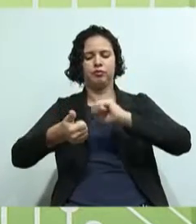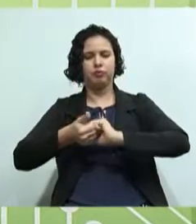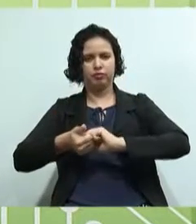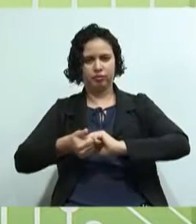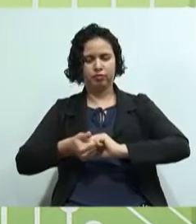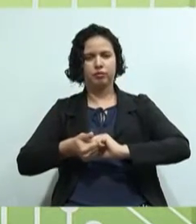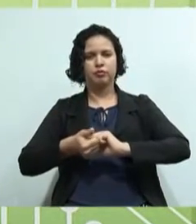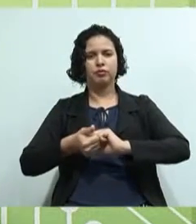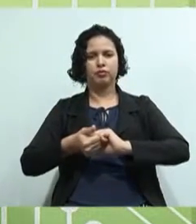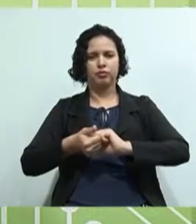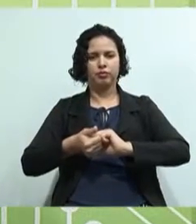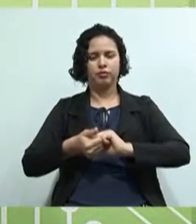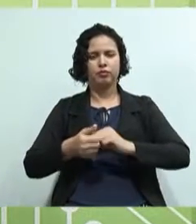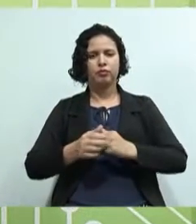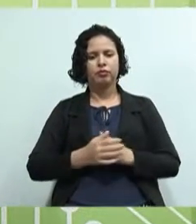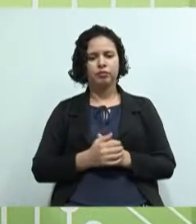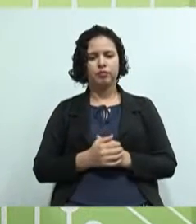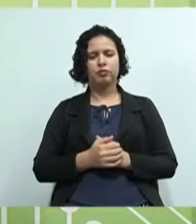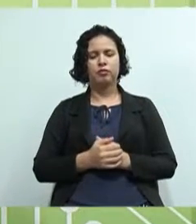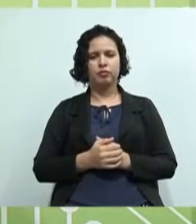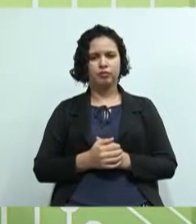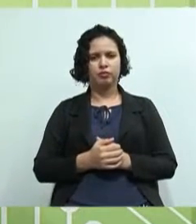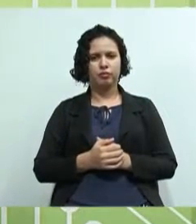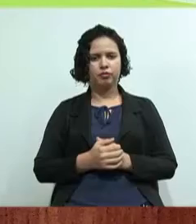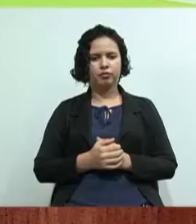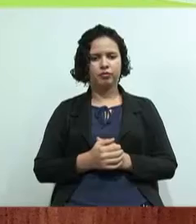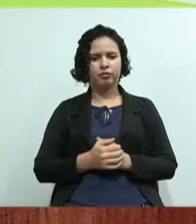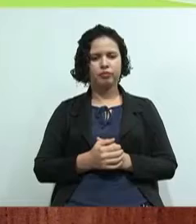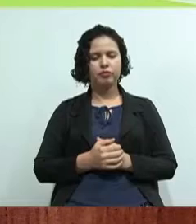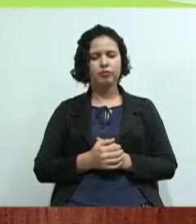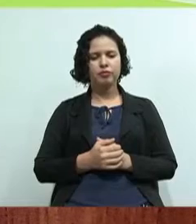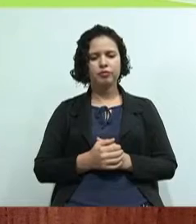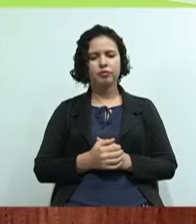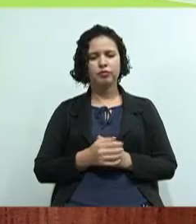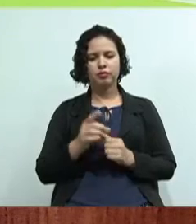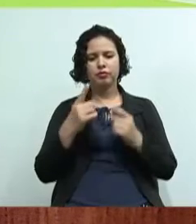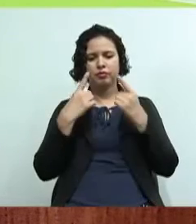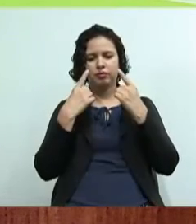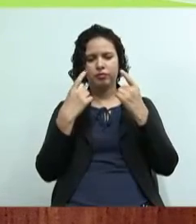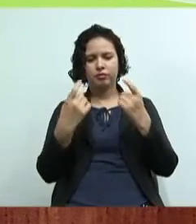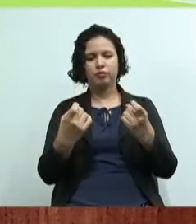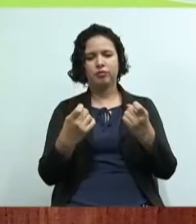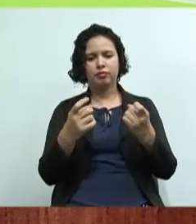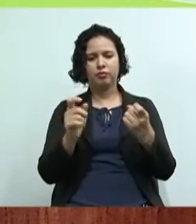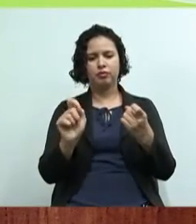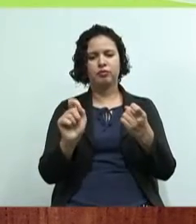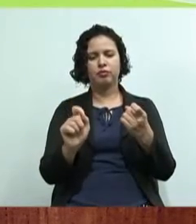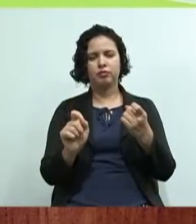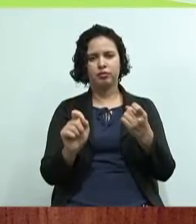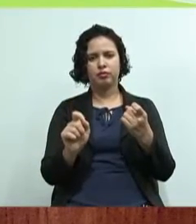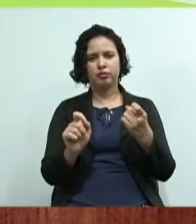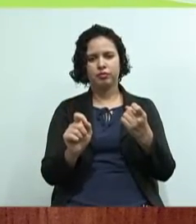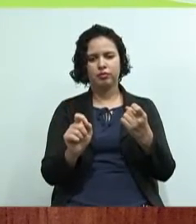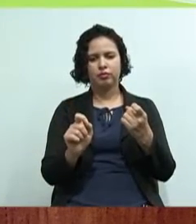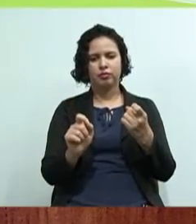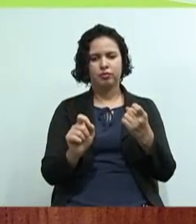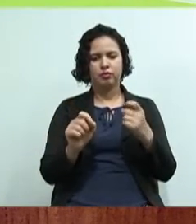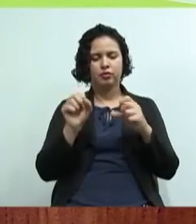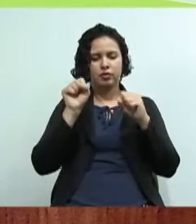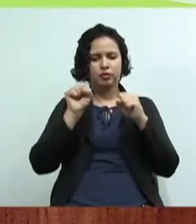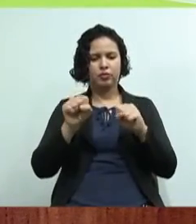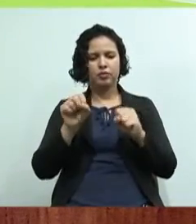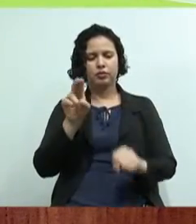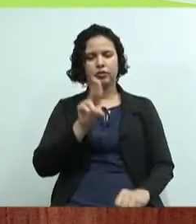ou ameaças, tá bom? Professor Valdo, esse comentário? É interessante essa relação, porque na verdade você pode